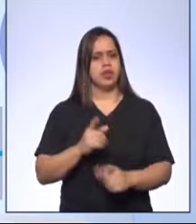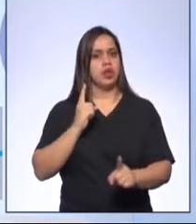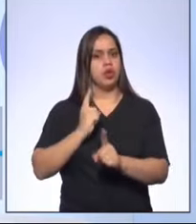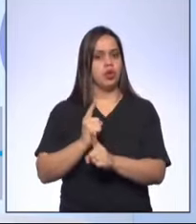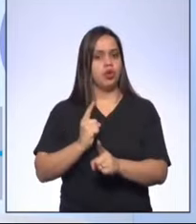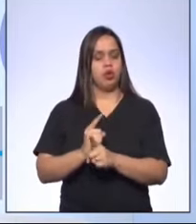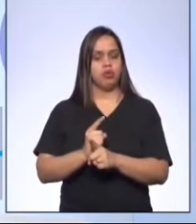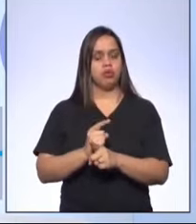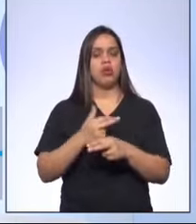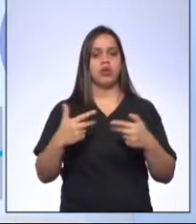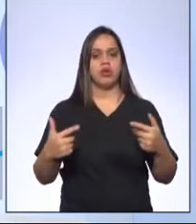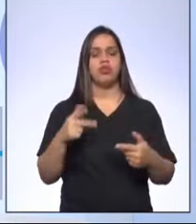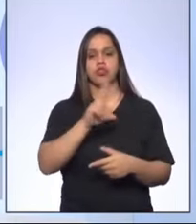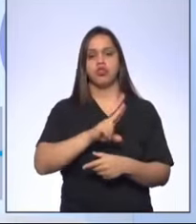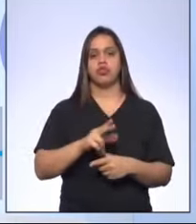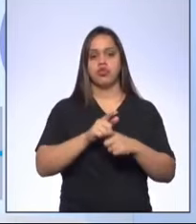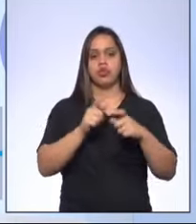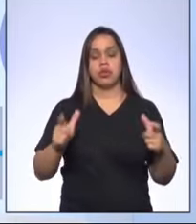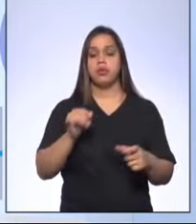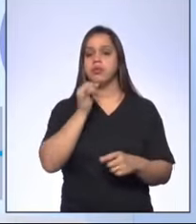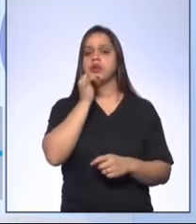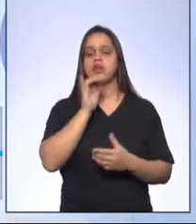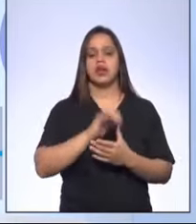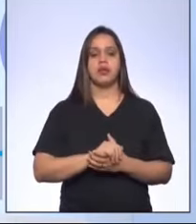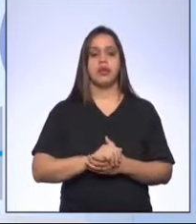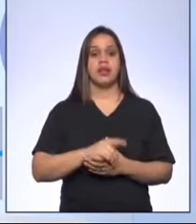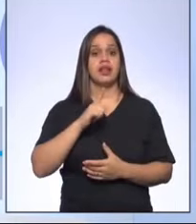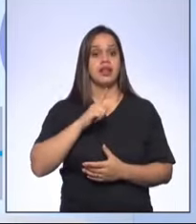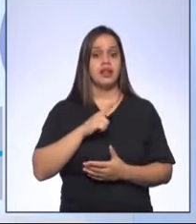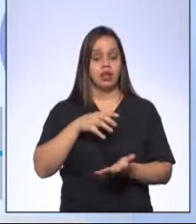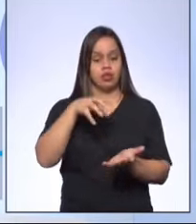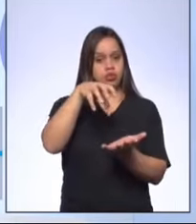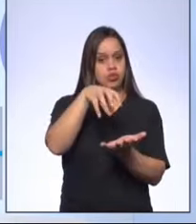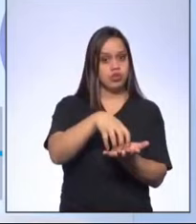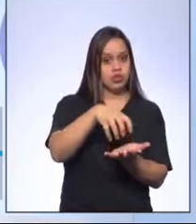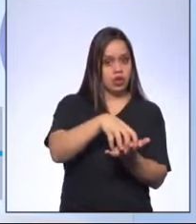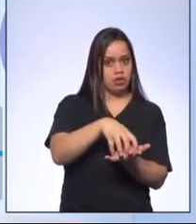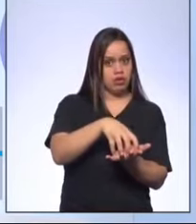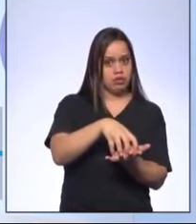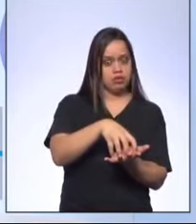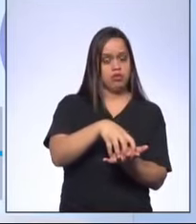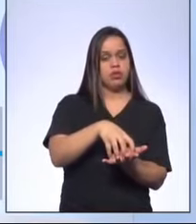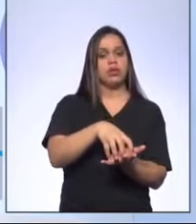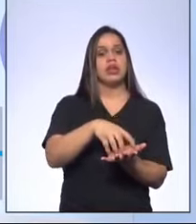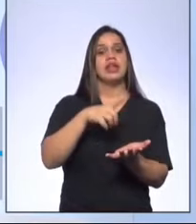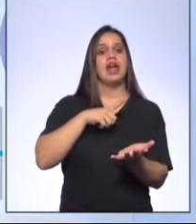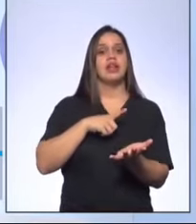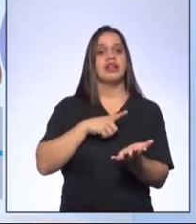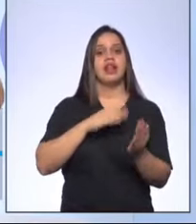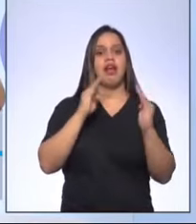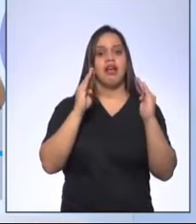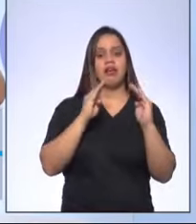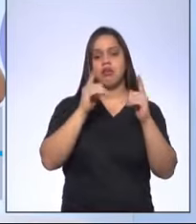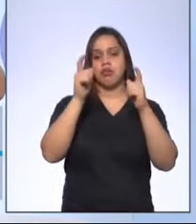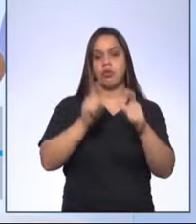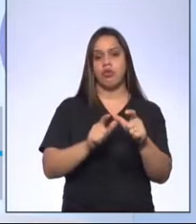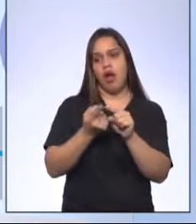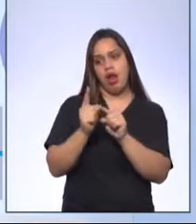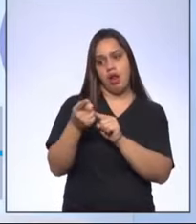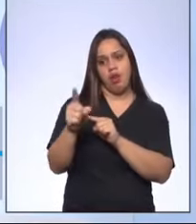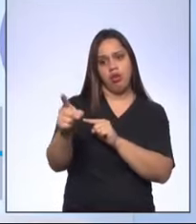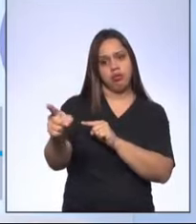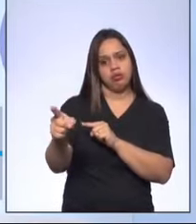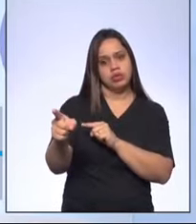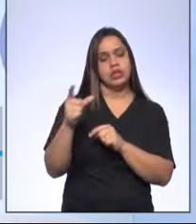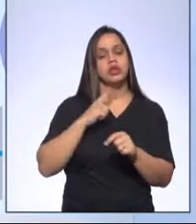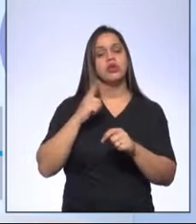gente usa isso nas grandes cidades. Você tem o centro e você tem a periferia, que é longe. Para você chegar até lá, você tem uma coisa